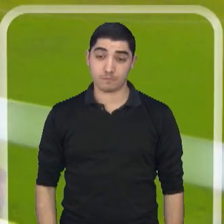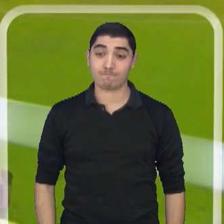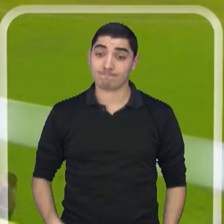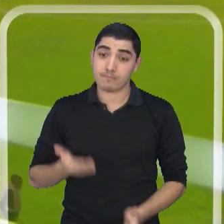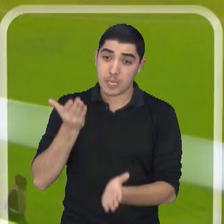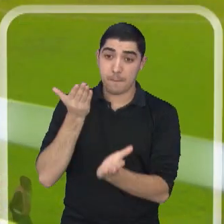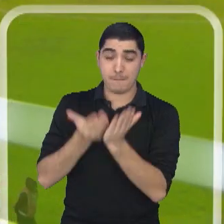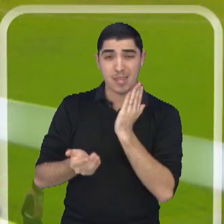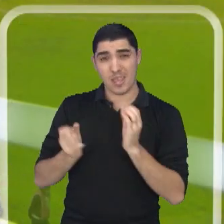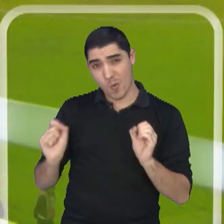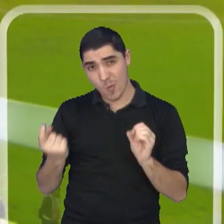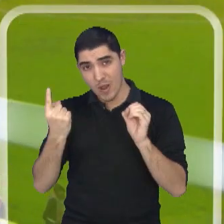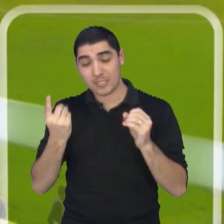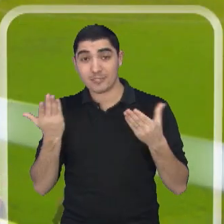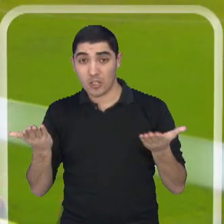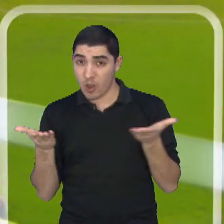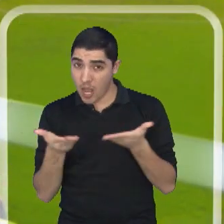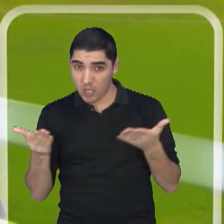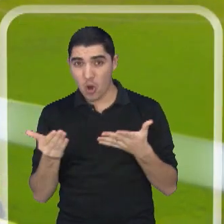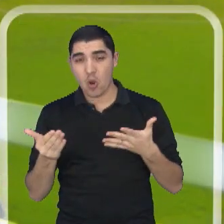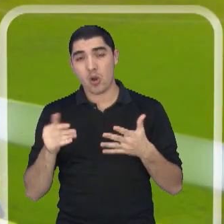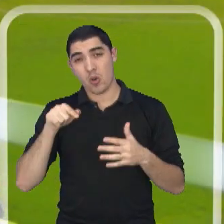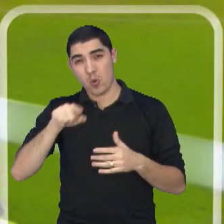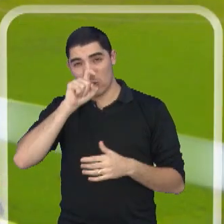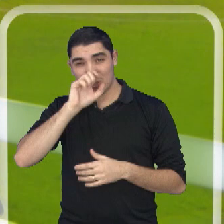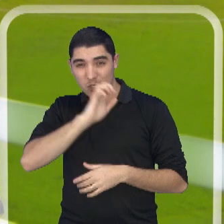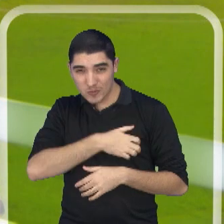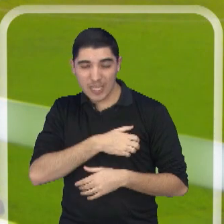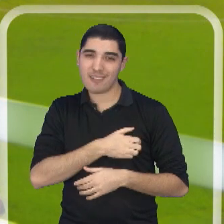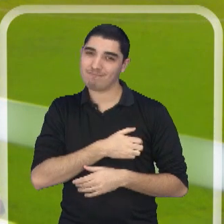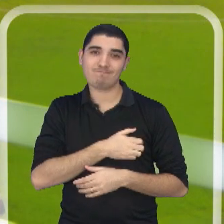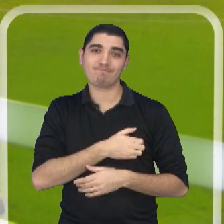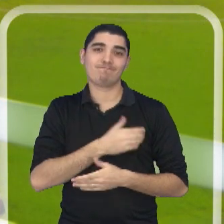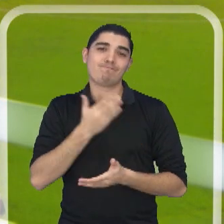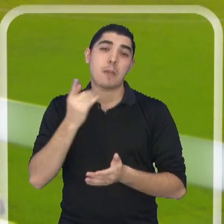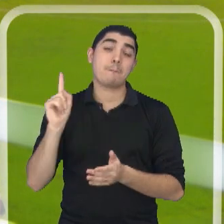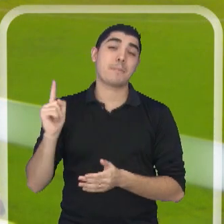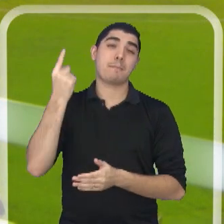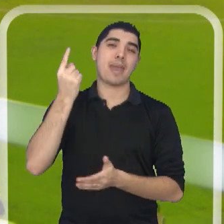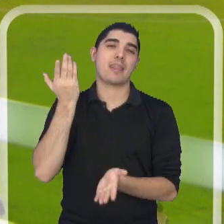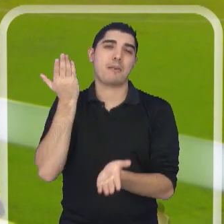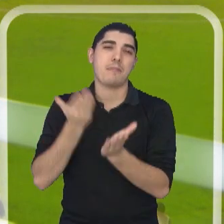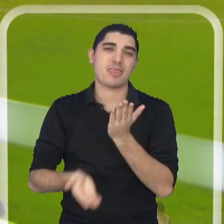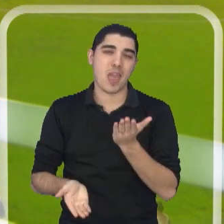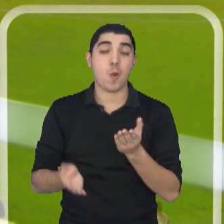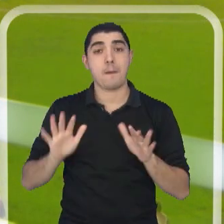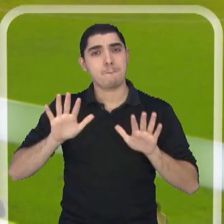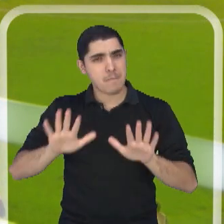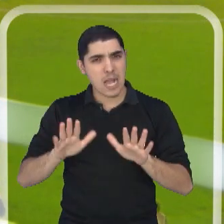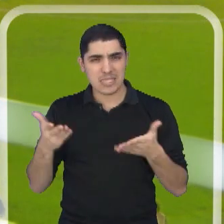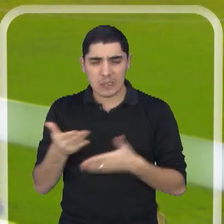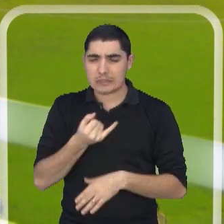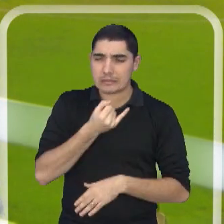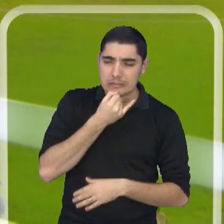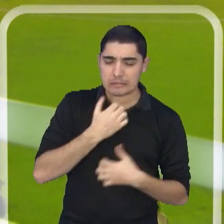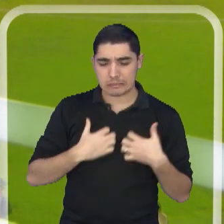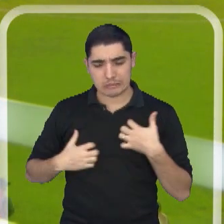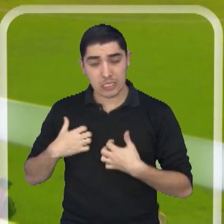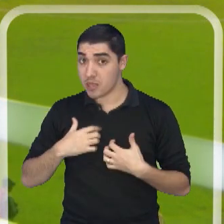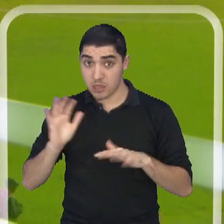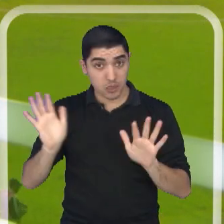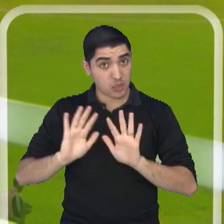1-0 para o Santos, o time do São José perde a invencibilidade no Paulistão. Mas o time não tem tempo para poder lamentar